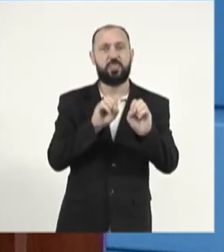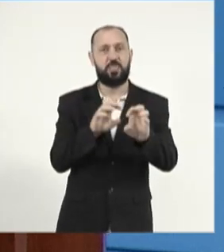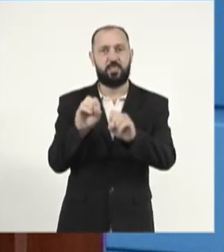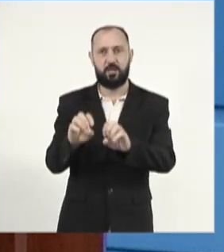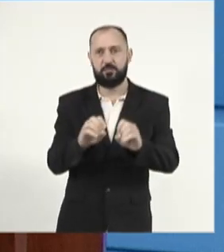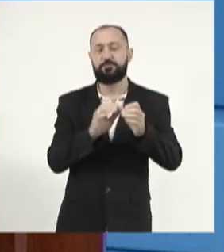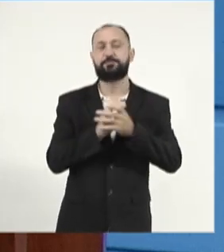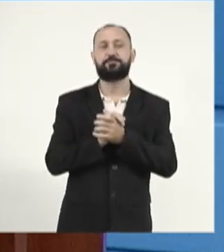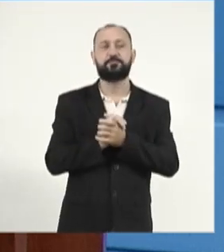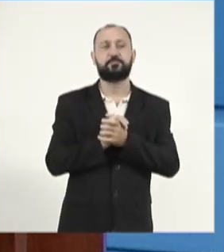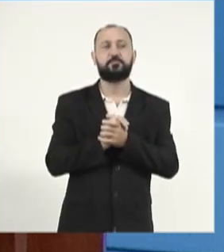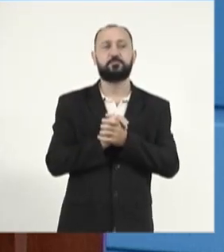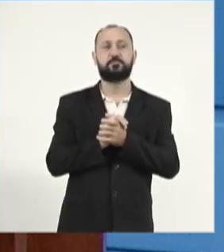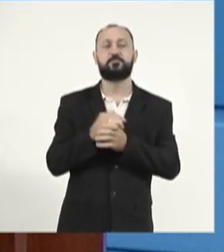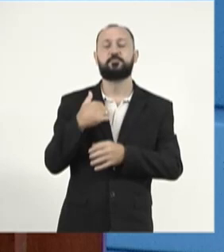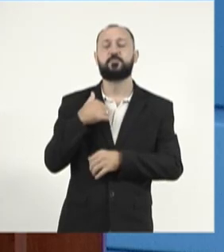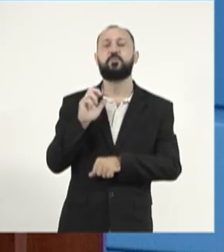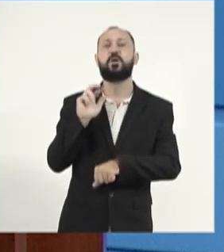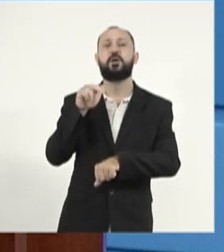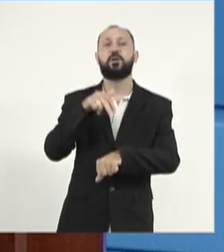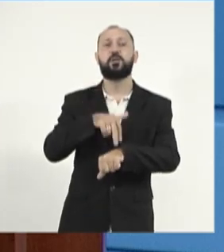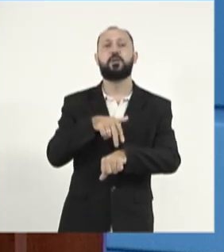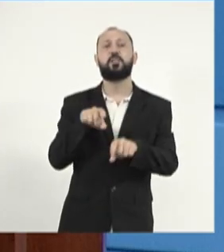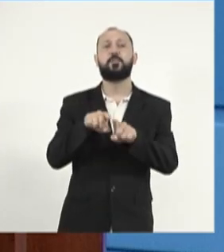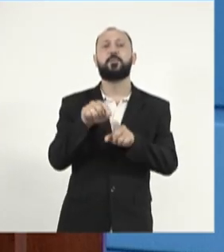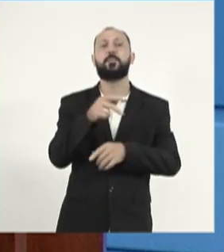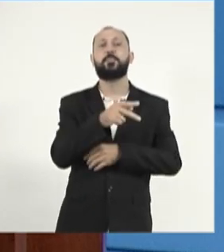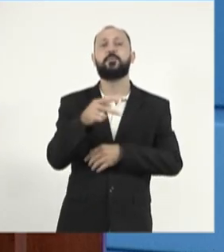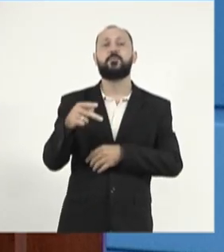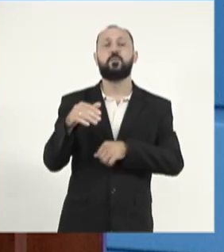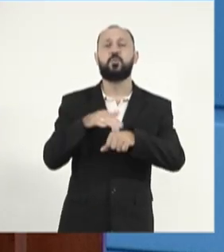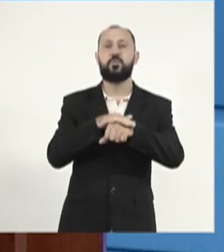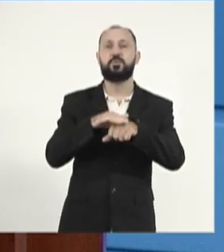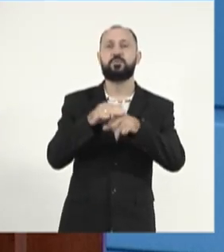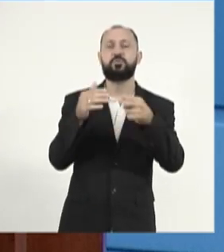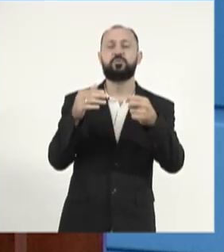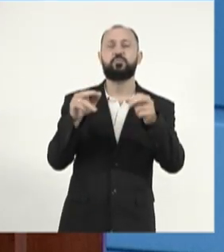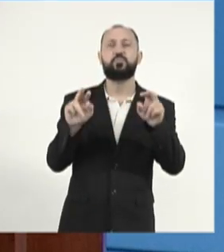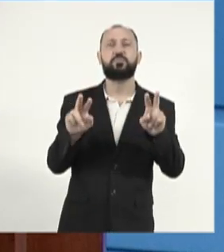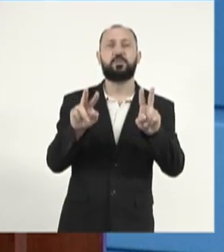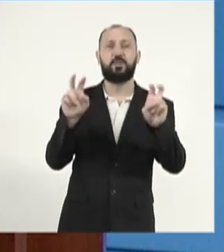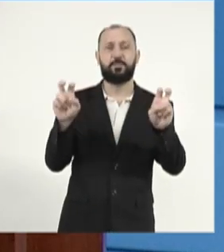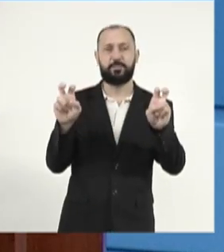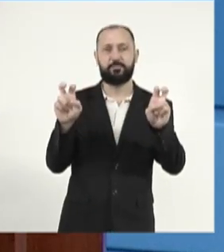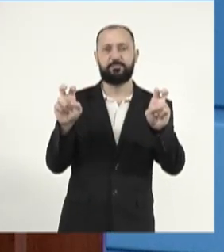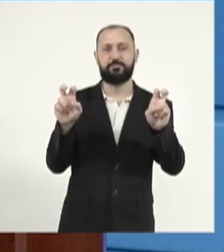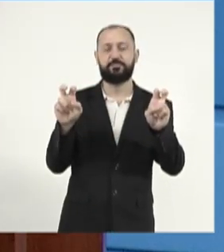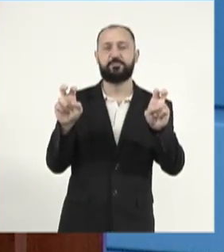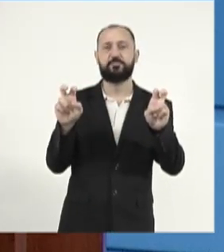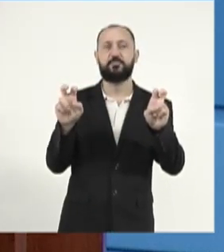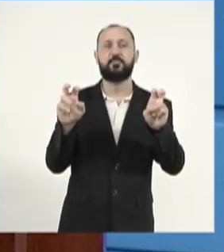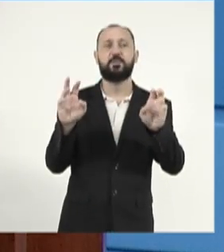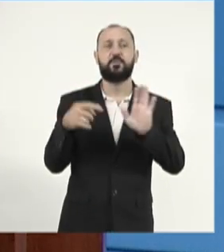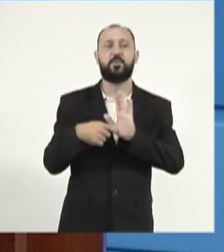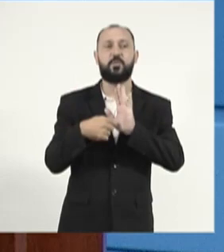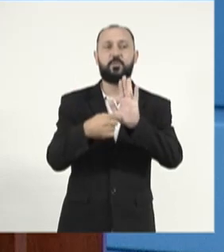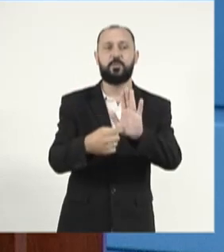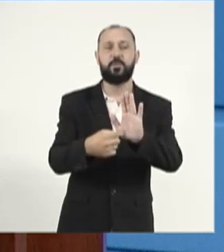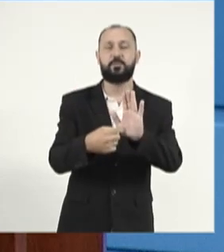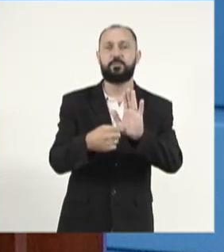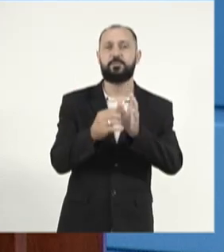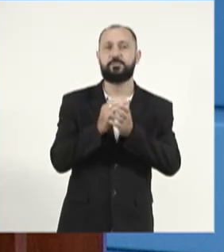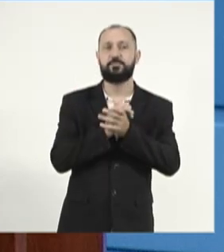educação. E venho aqui também, presidente, falar de um tema que foi apresentado, que